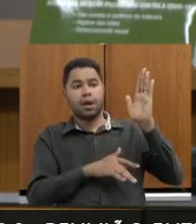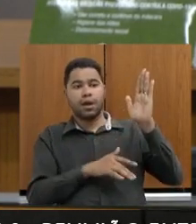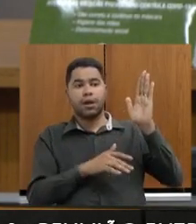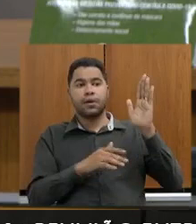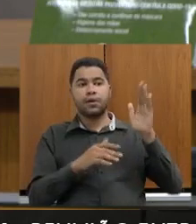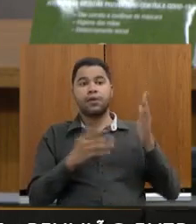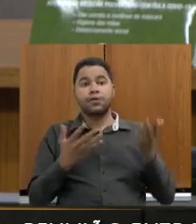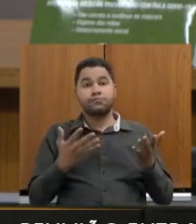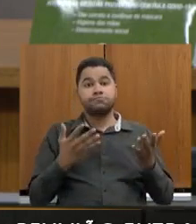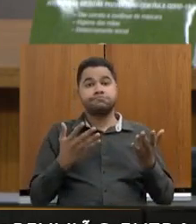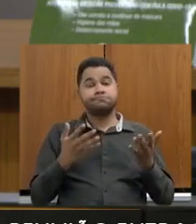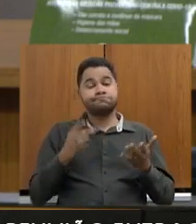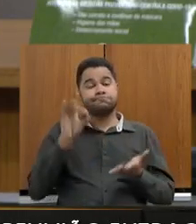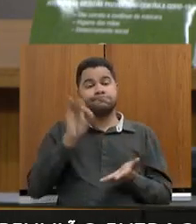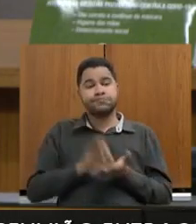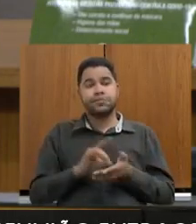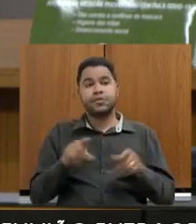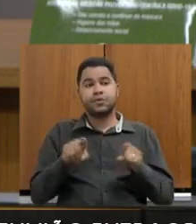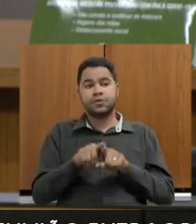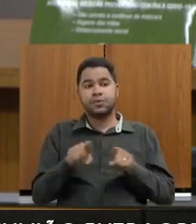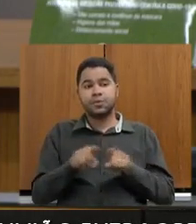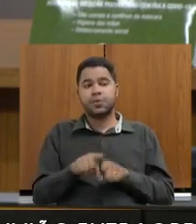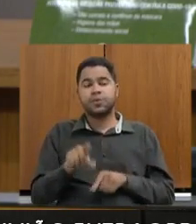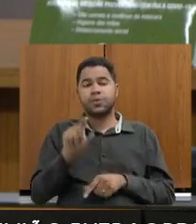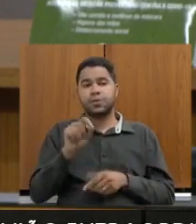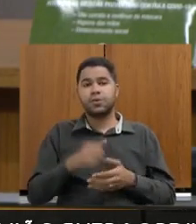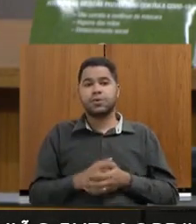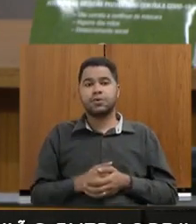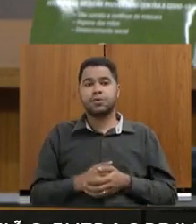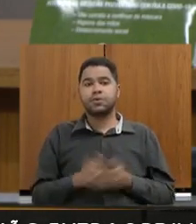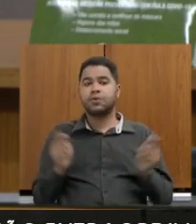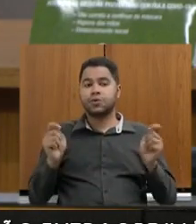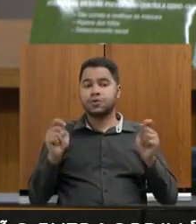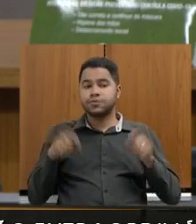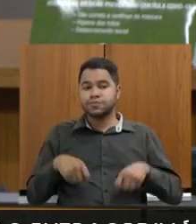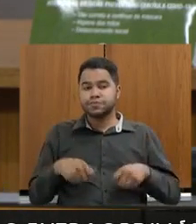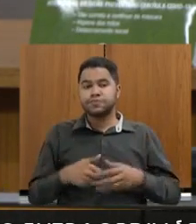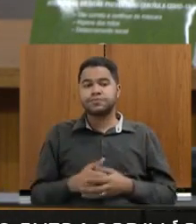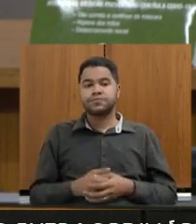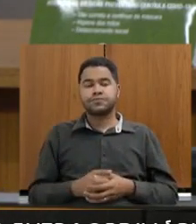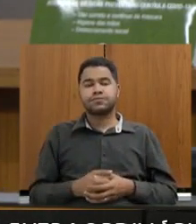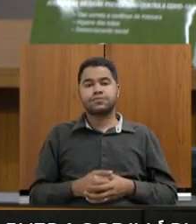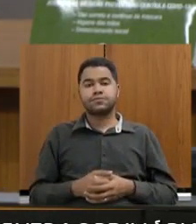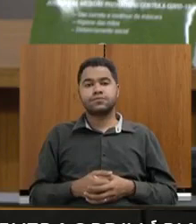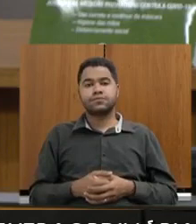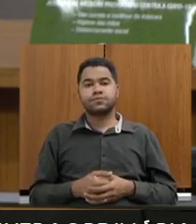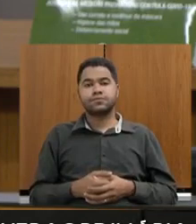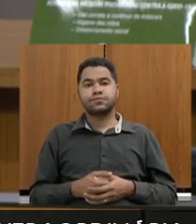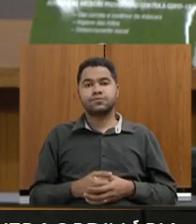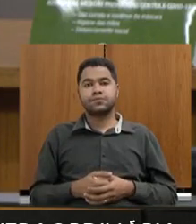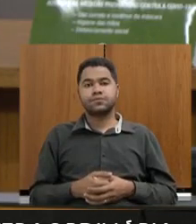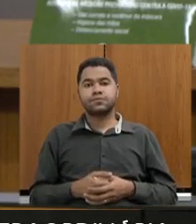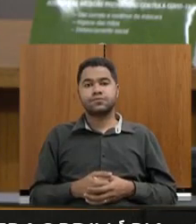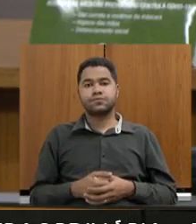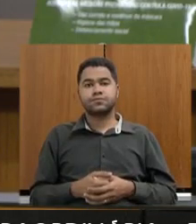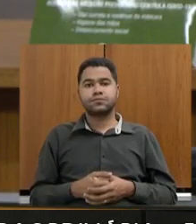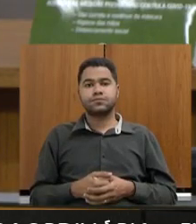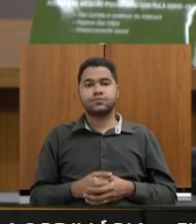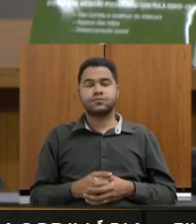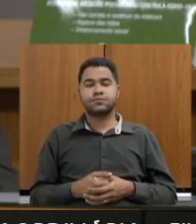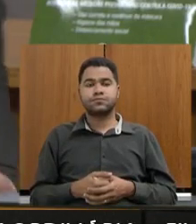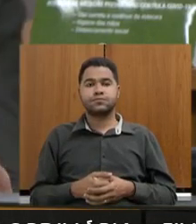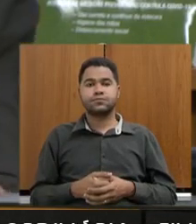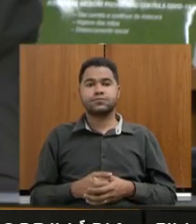que existe aí também claro tem condição nem condição é